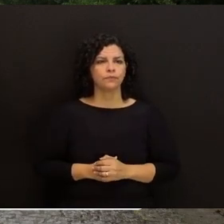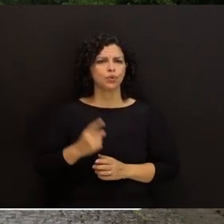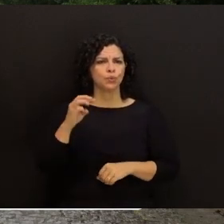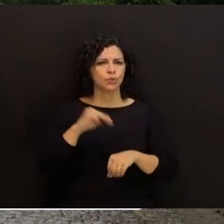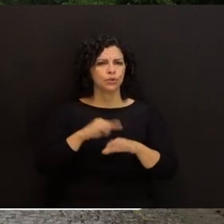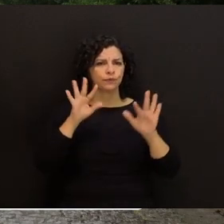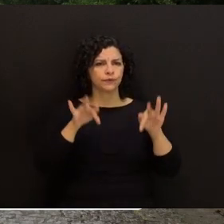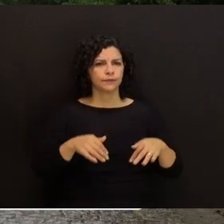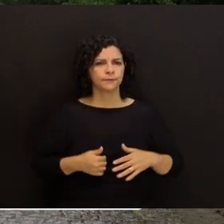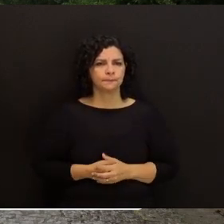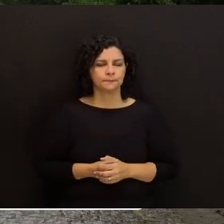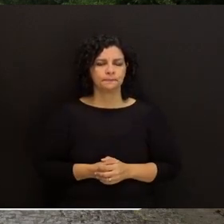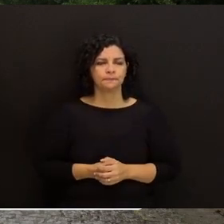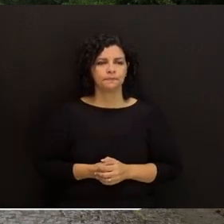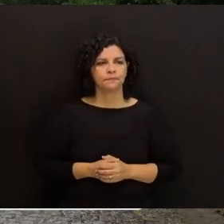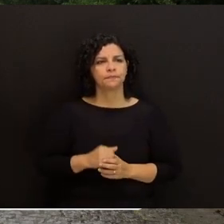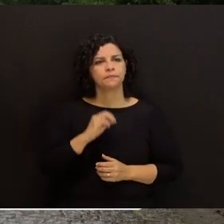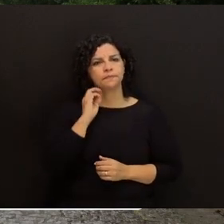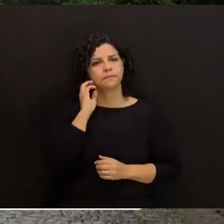minutinho